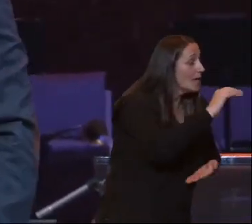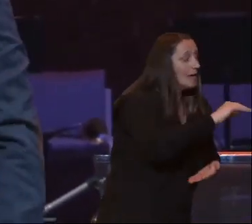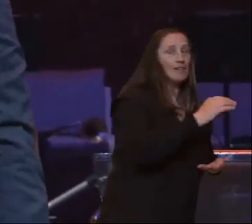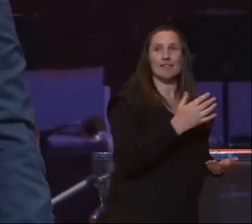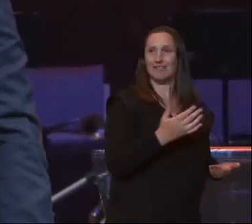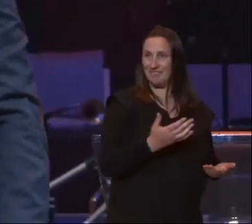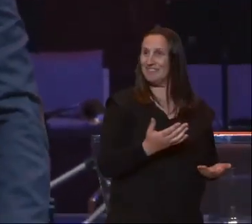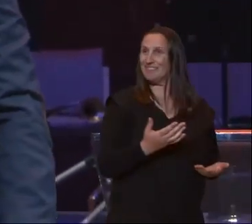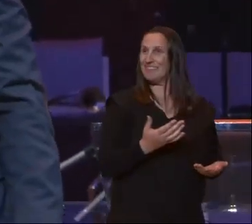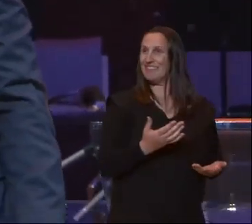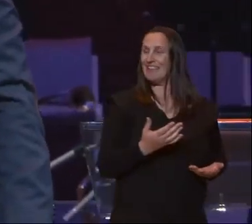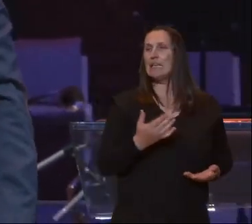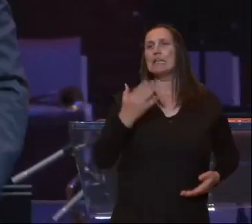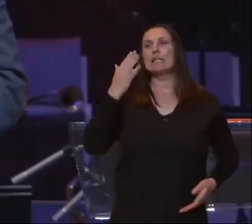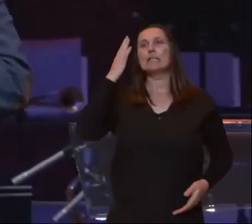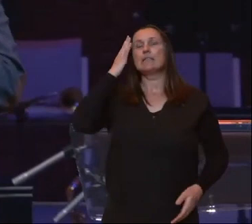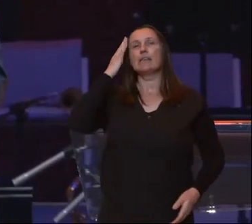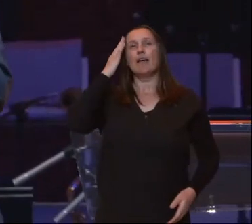acabaram.